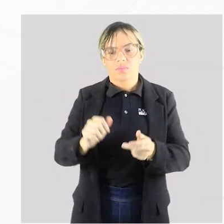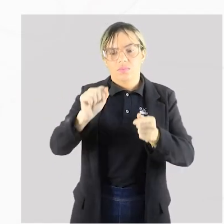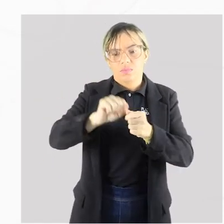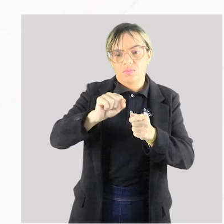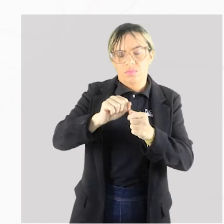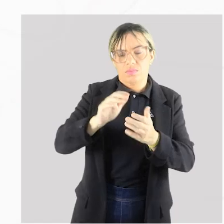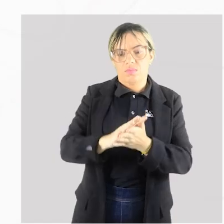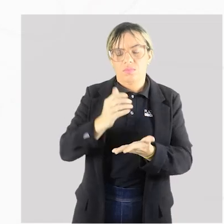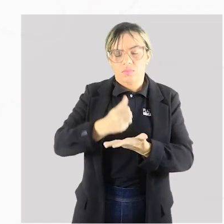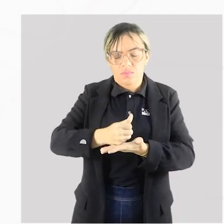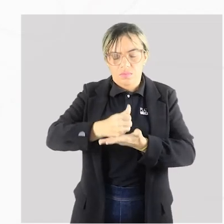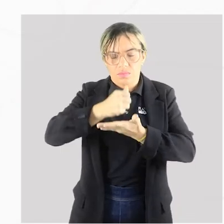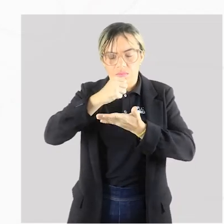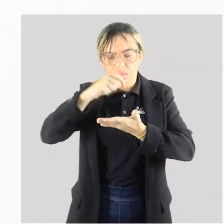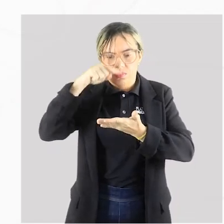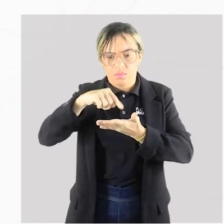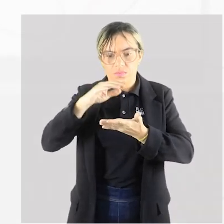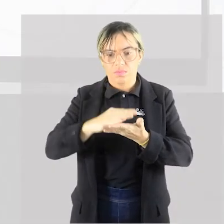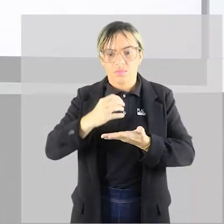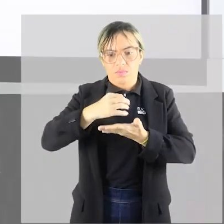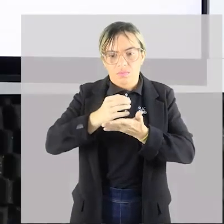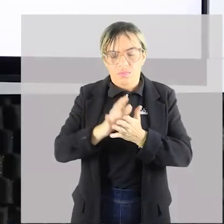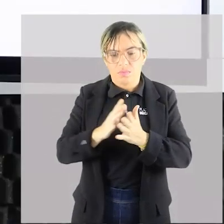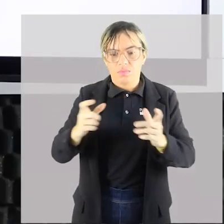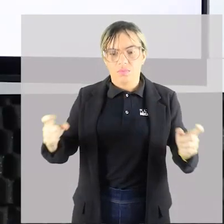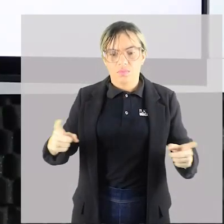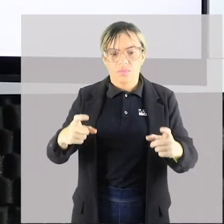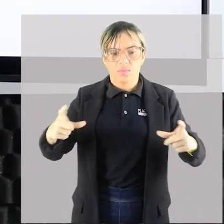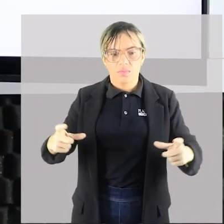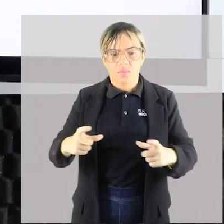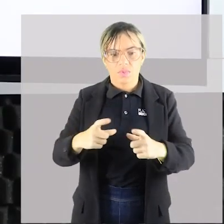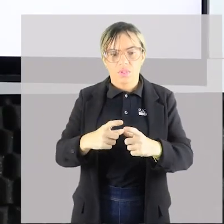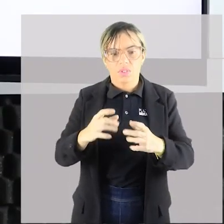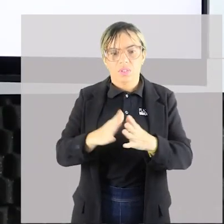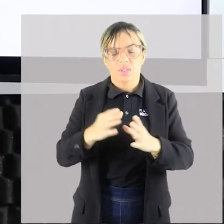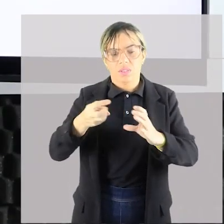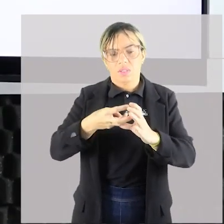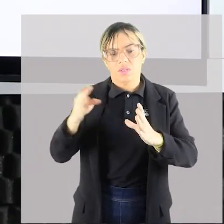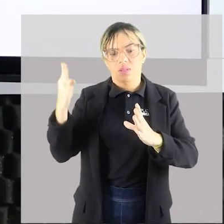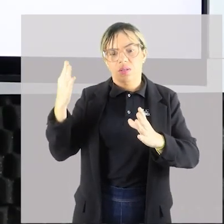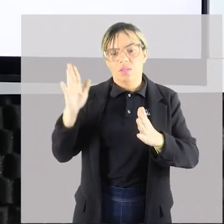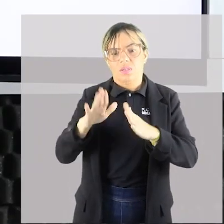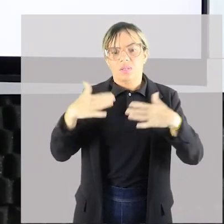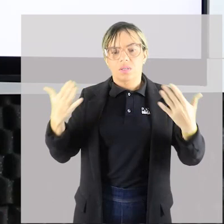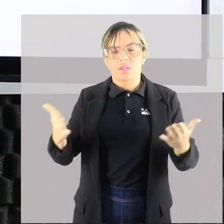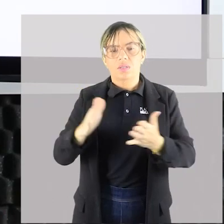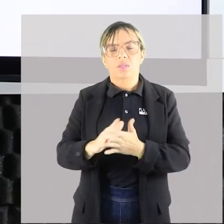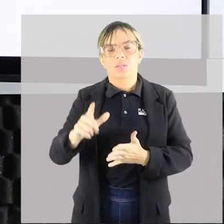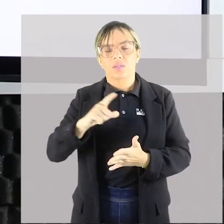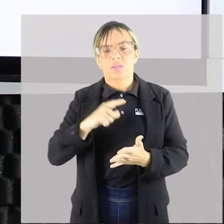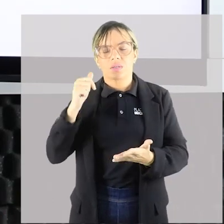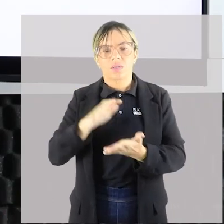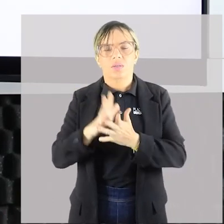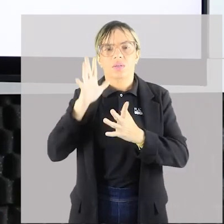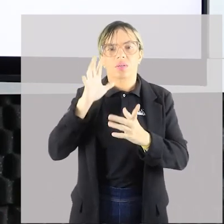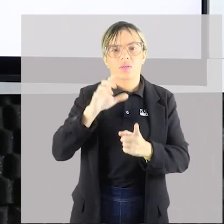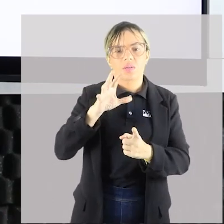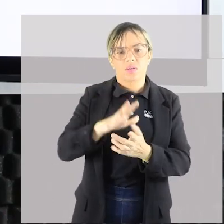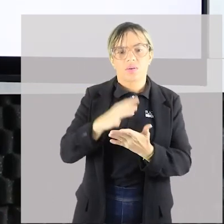células bacterianas, haverá comprometimento. Então, vamos analisar qual é o efeito de